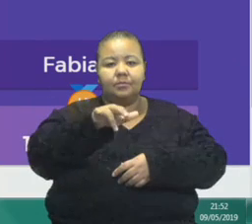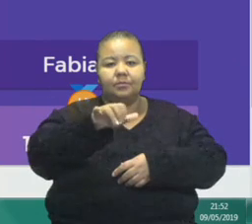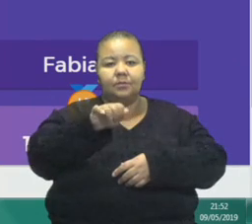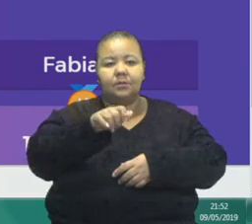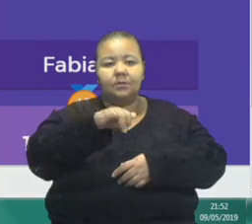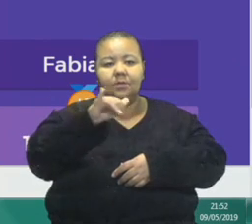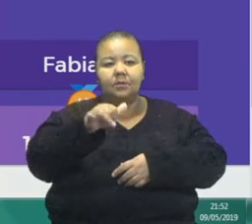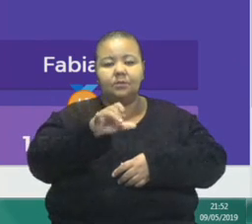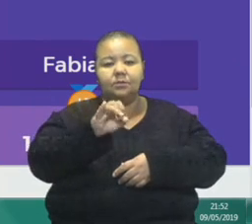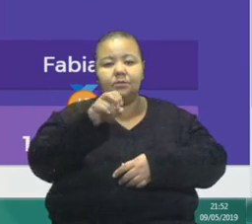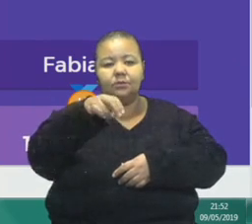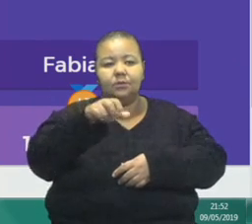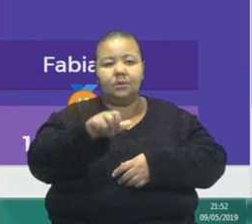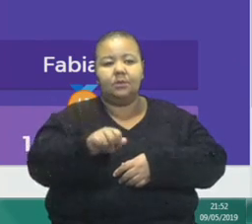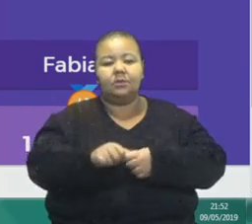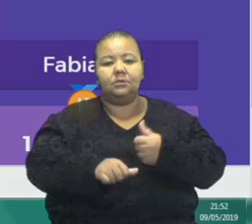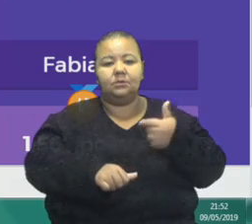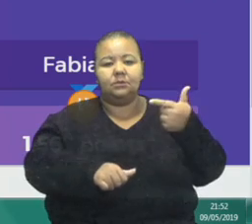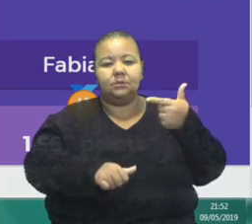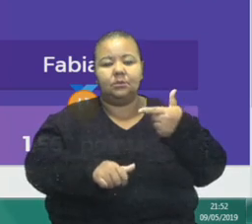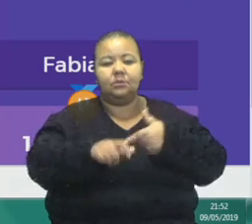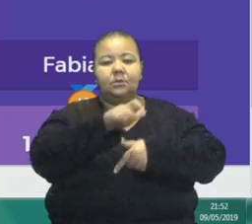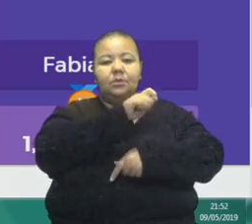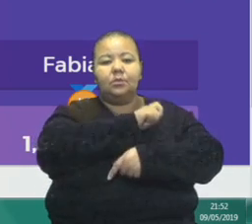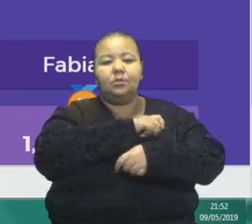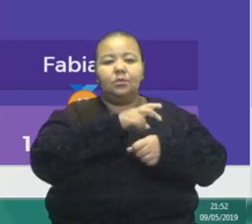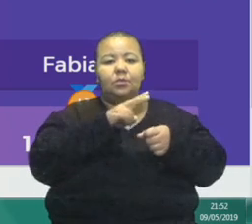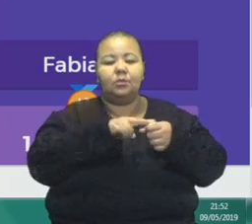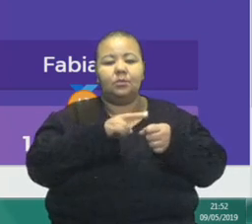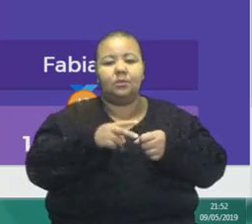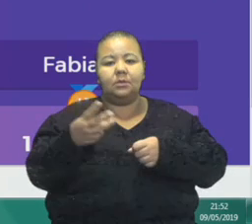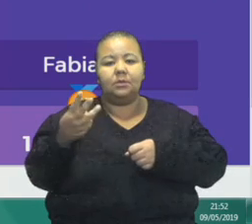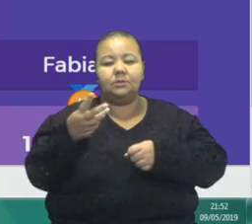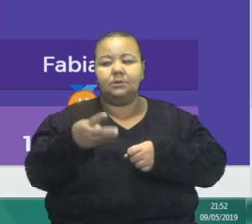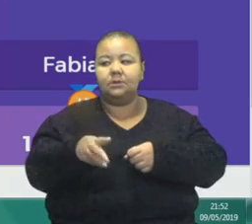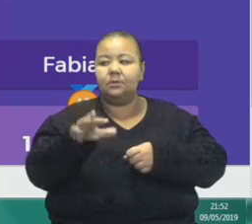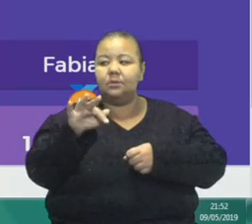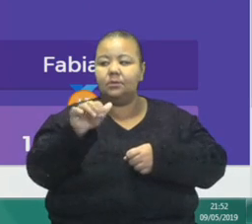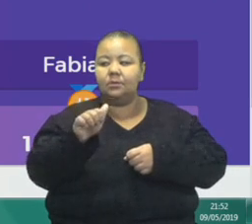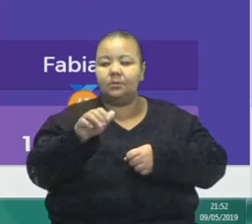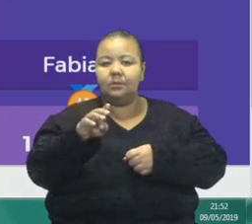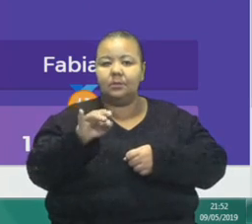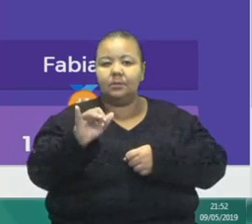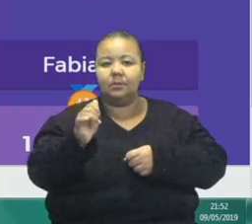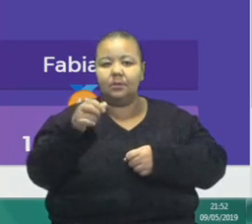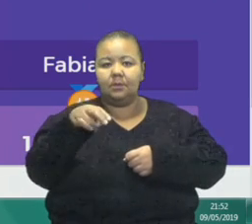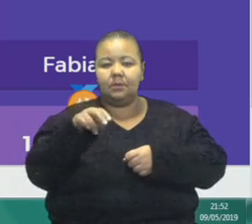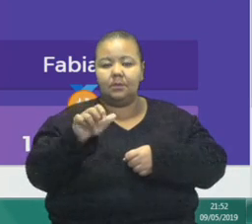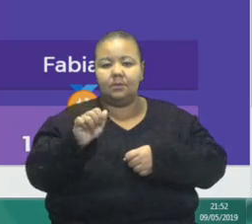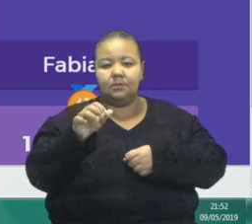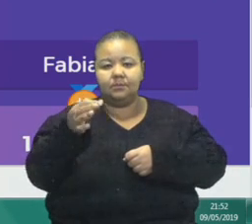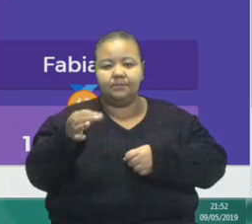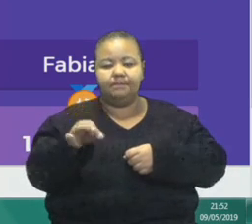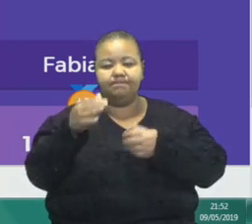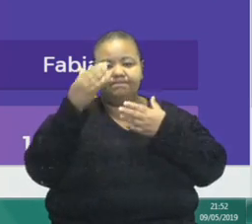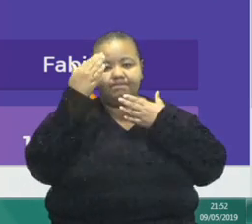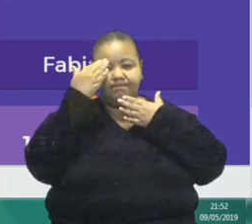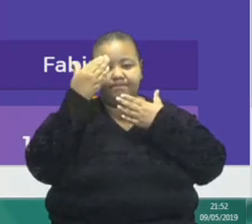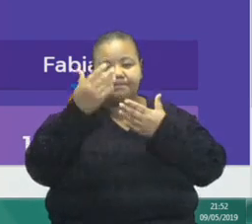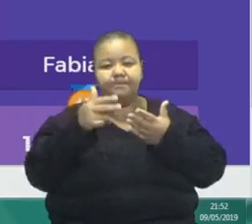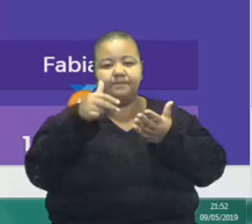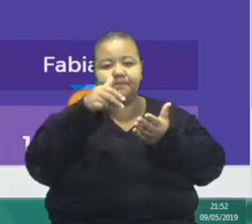Maria Joana, o segundo lugar ficou para o aluno Unopar, e o terceiro lugar ficou para Fabiana, certo? Então, obrigada pela